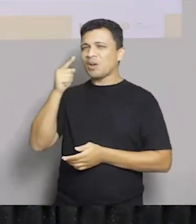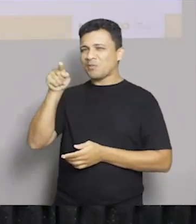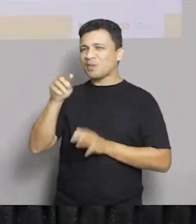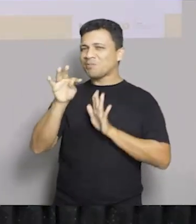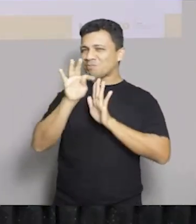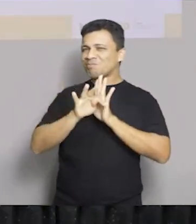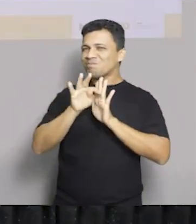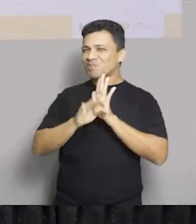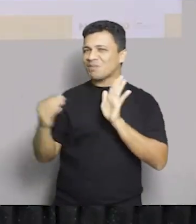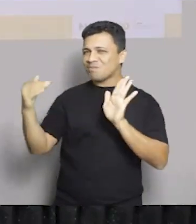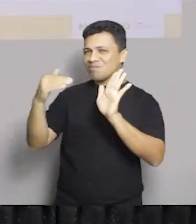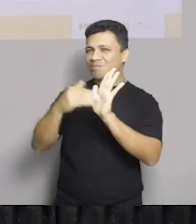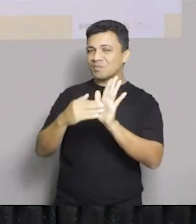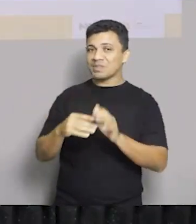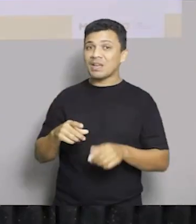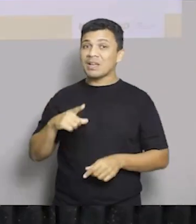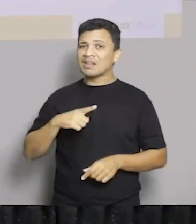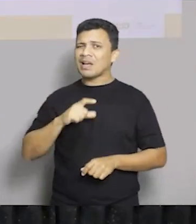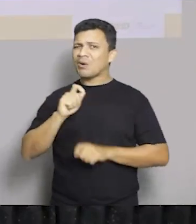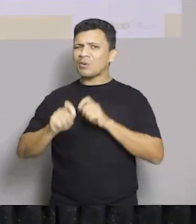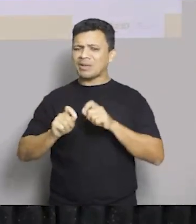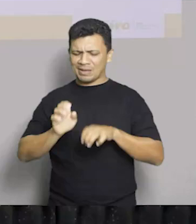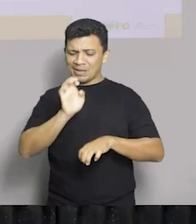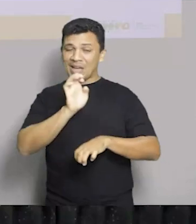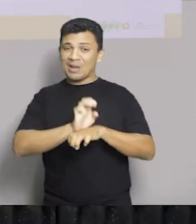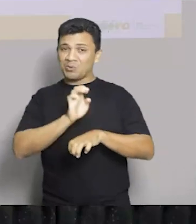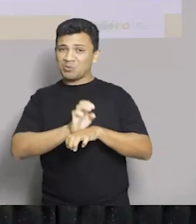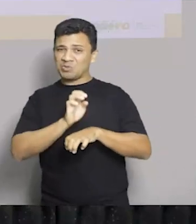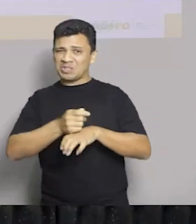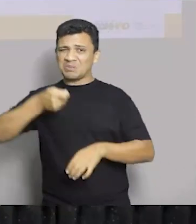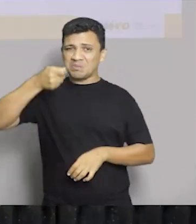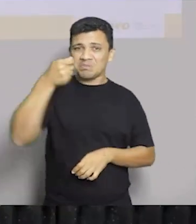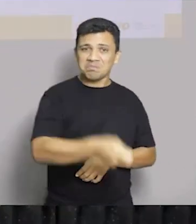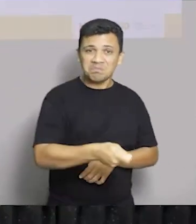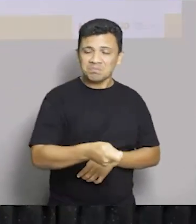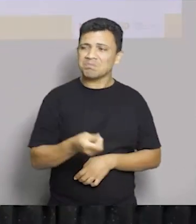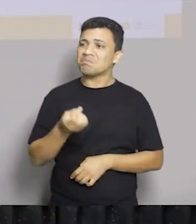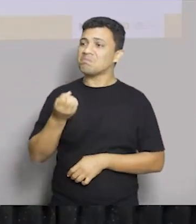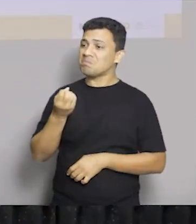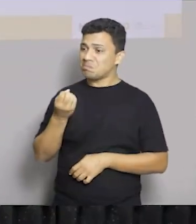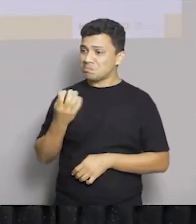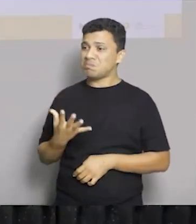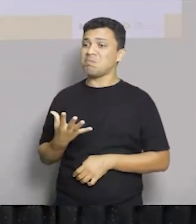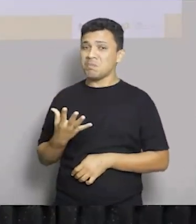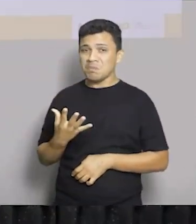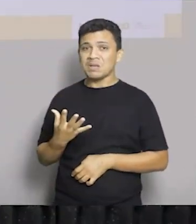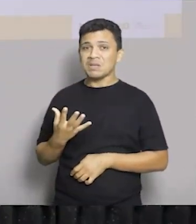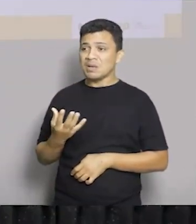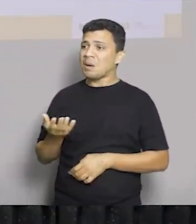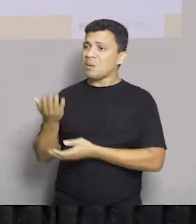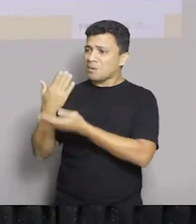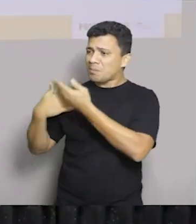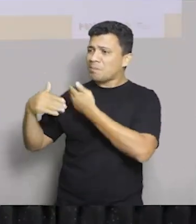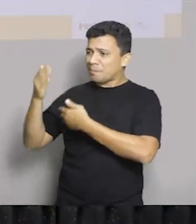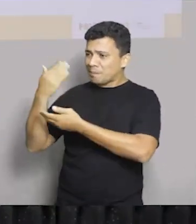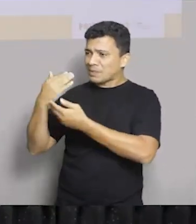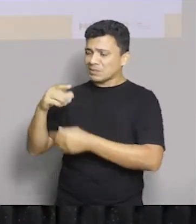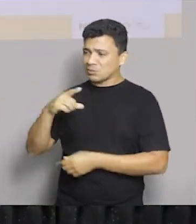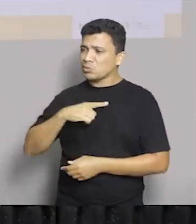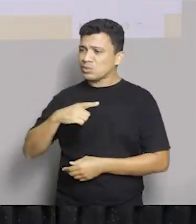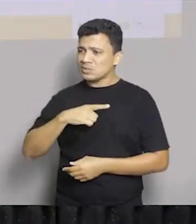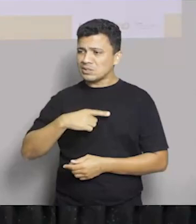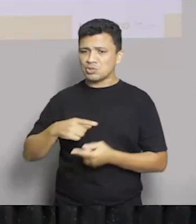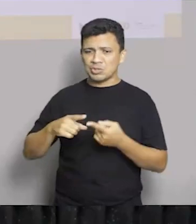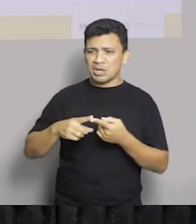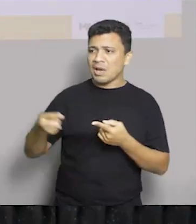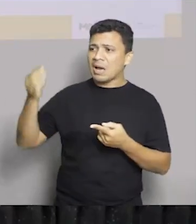como a gente está falando do estado totalitário ele diz o seguinte muito bem então se o passado existe na